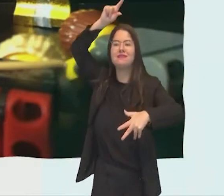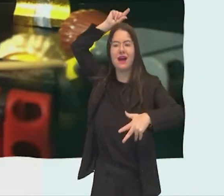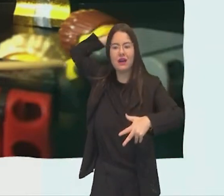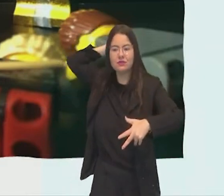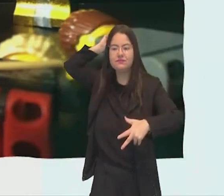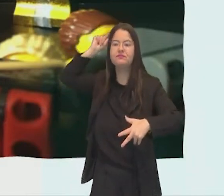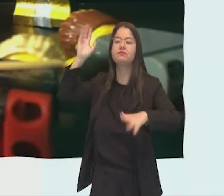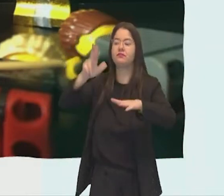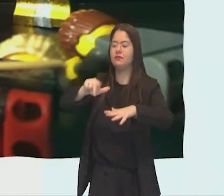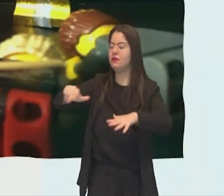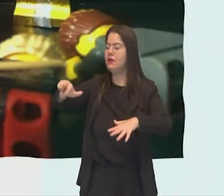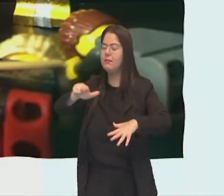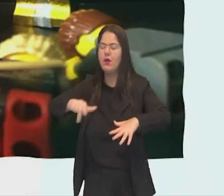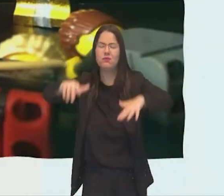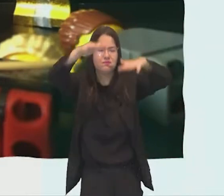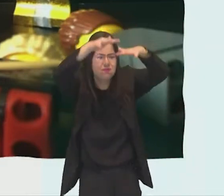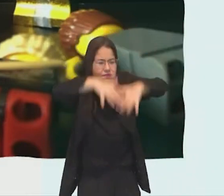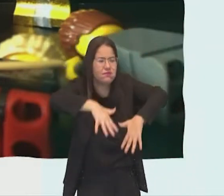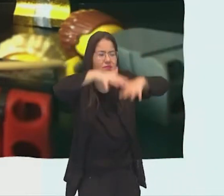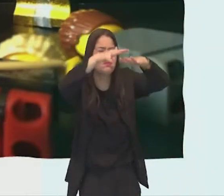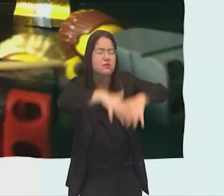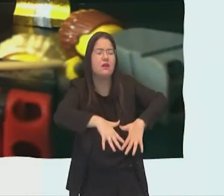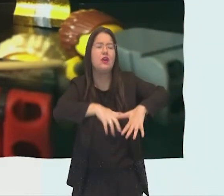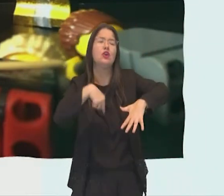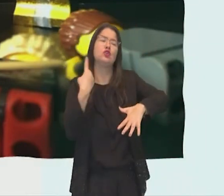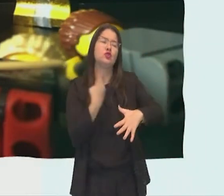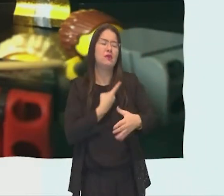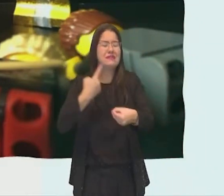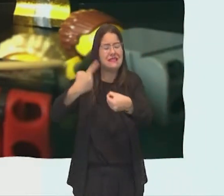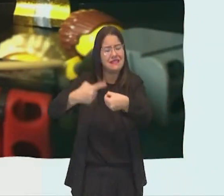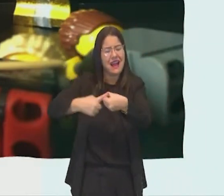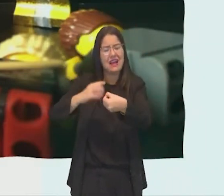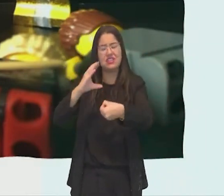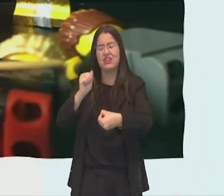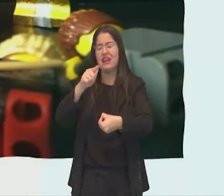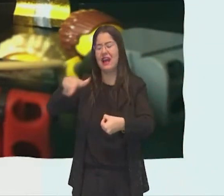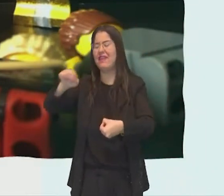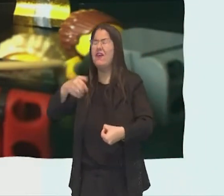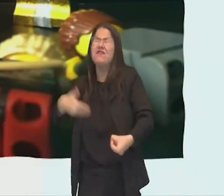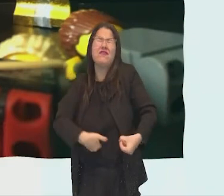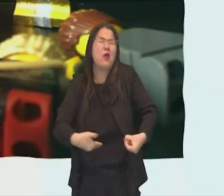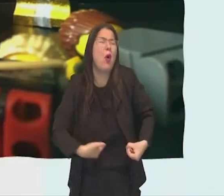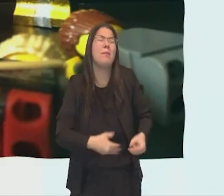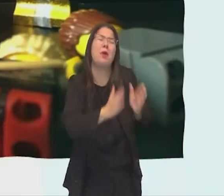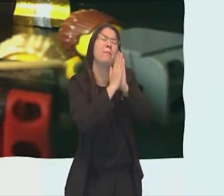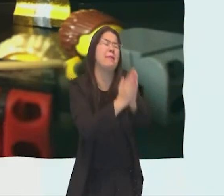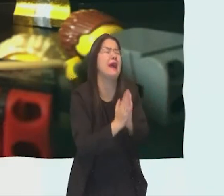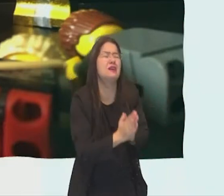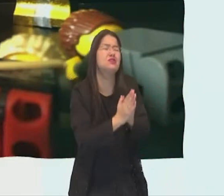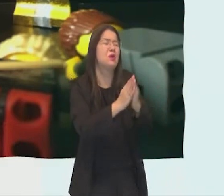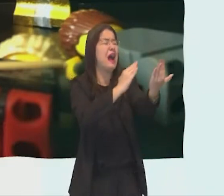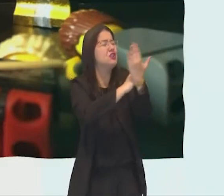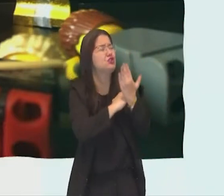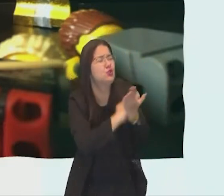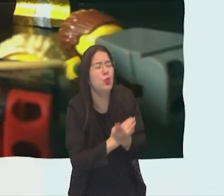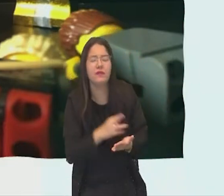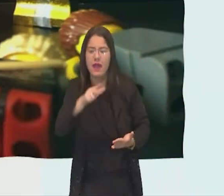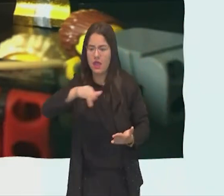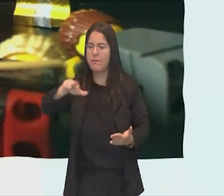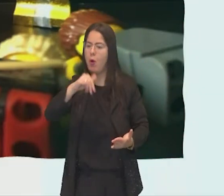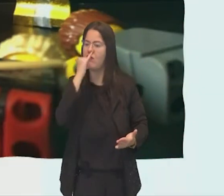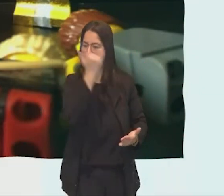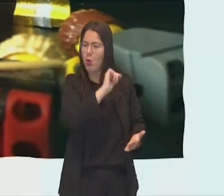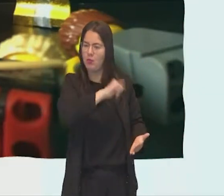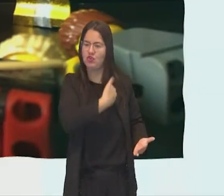Se curvaram e disseram: ah, nós viemos lá da terra de Canaã, está tendo muita fome. Meu Senhor, eu peço que o Senhor nos ajude